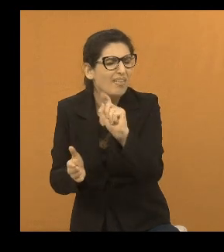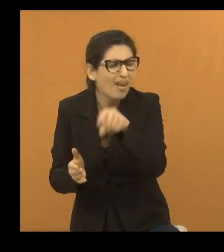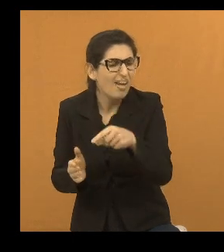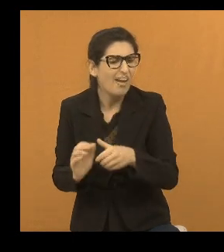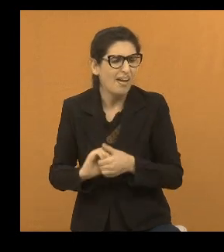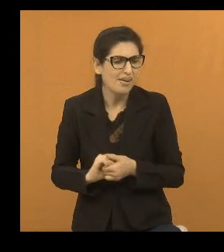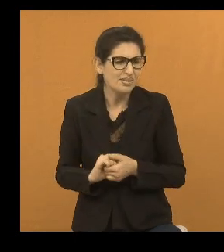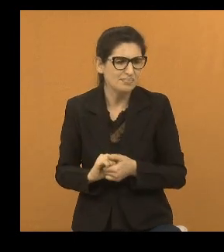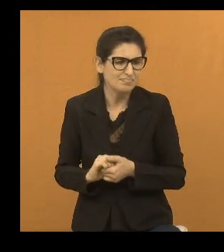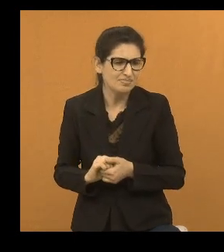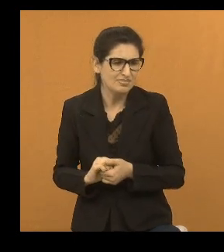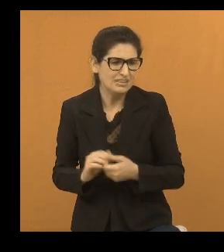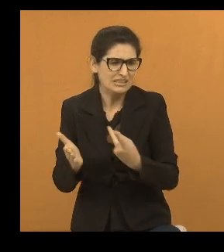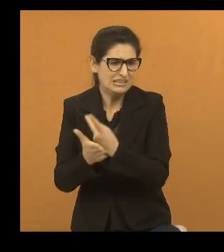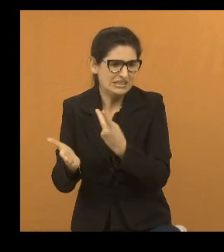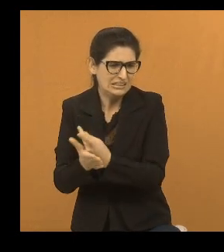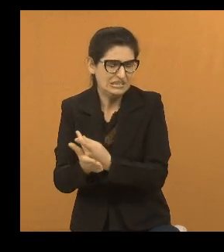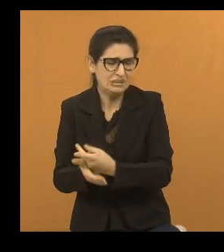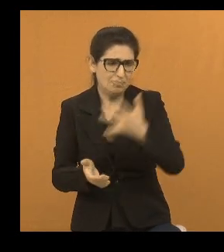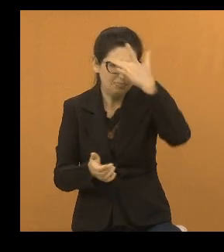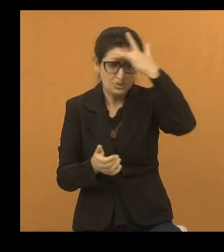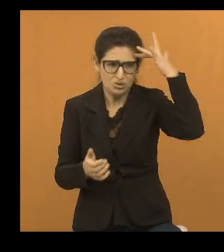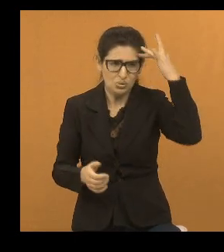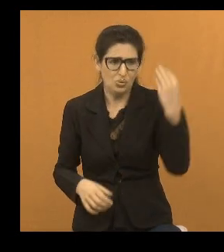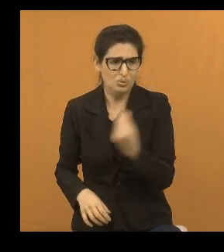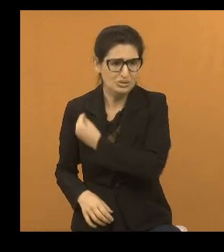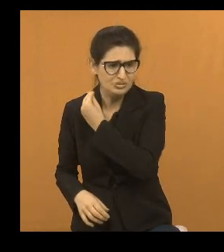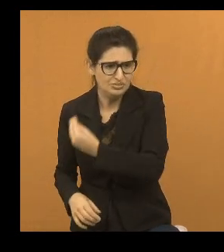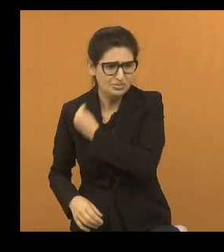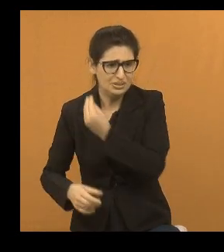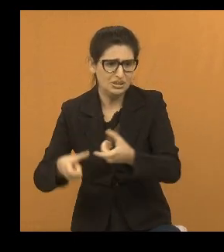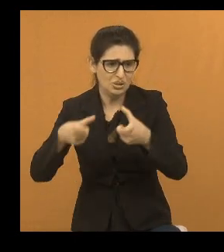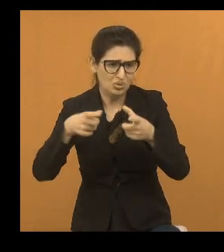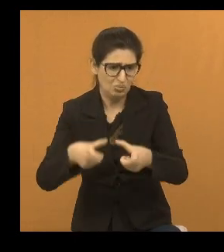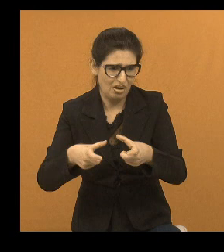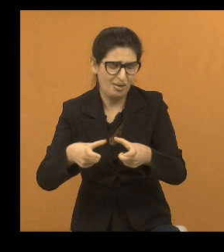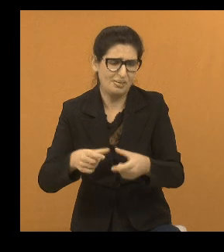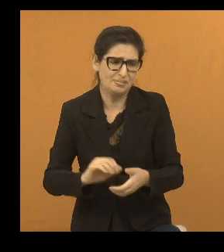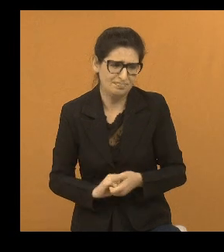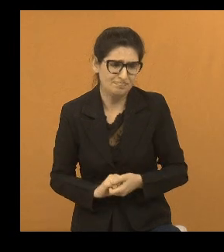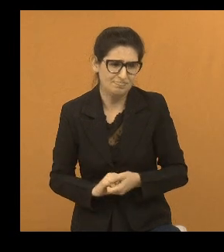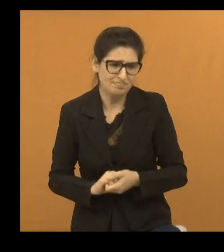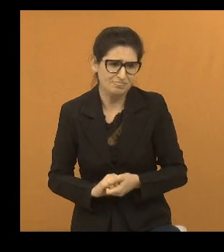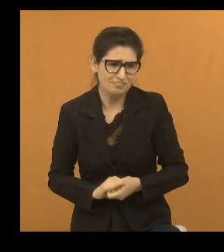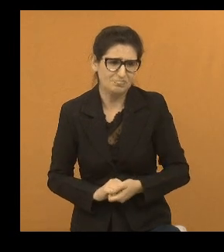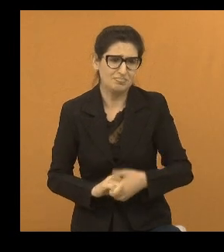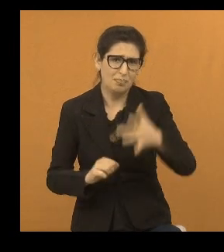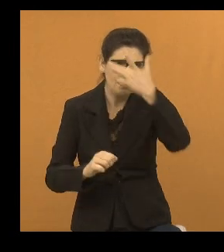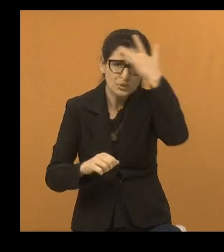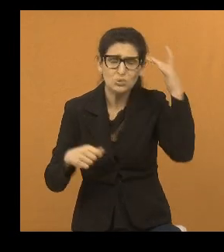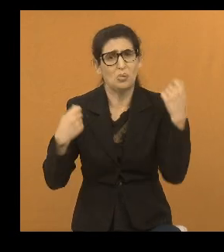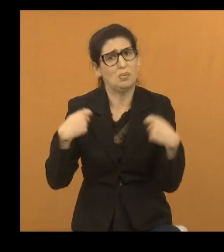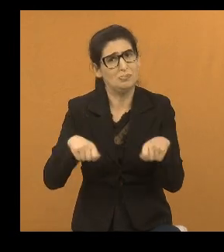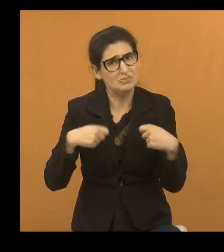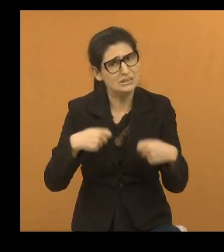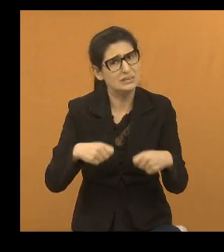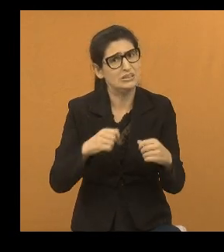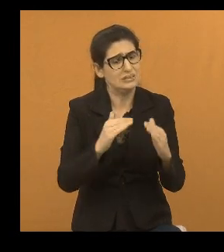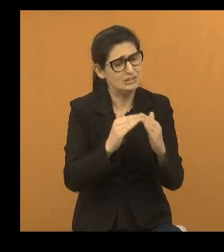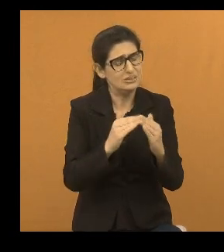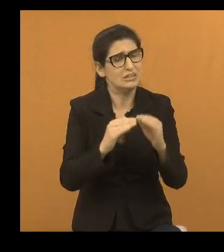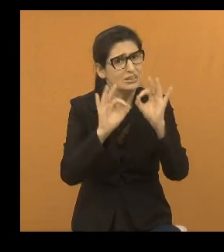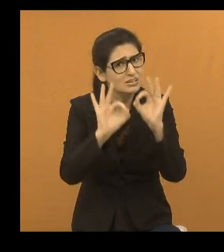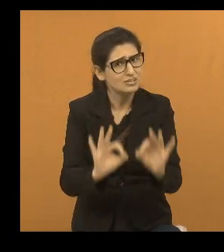realidade no município e as pessoas que vivem nesse local precisam de acesso a moradia digna com